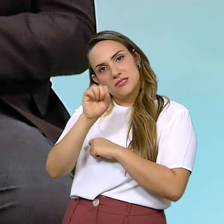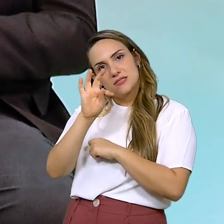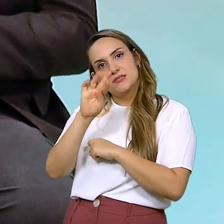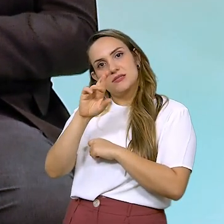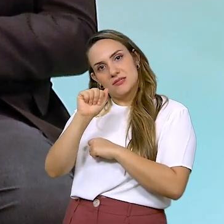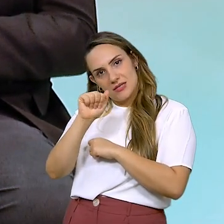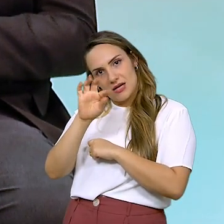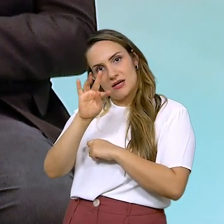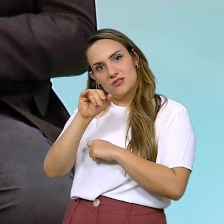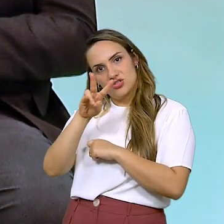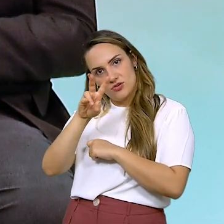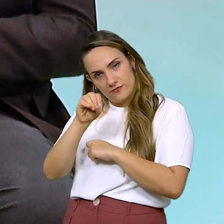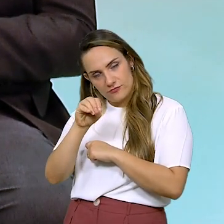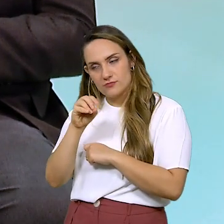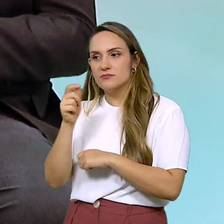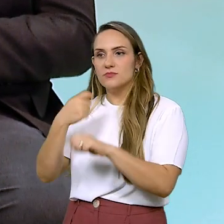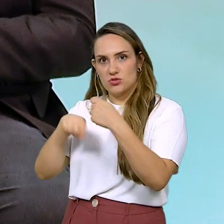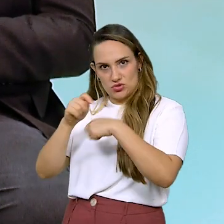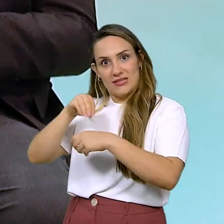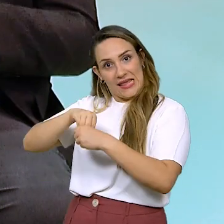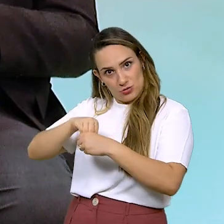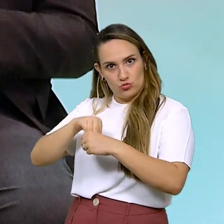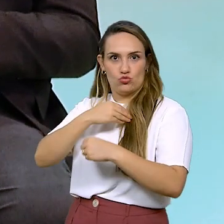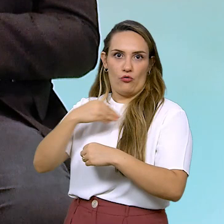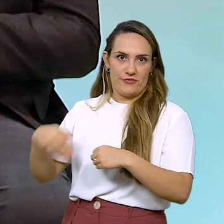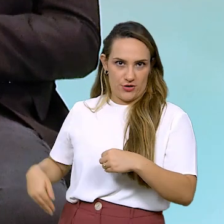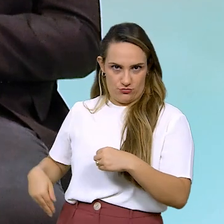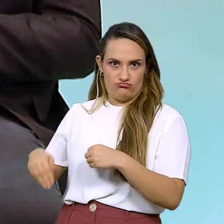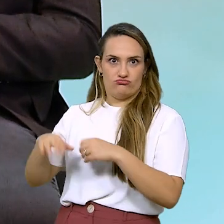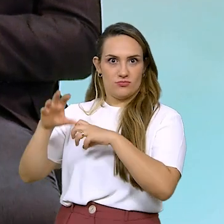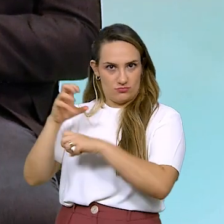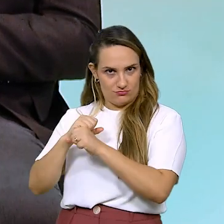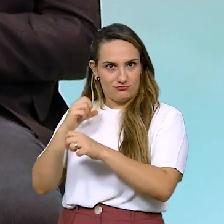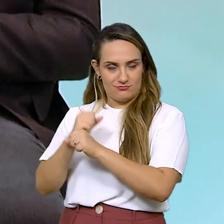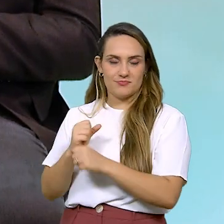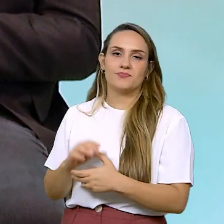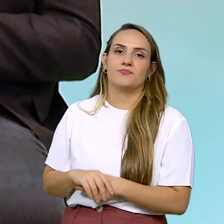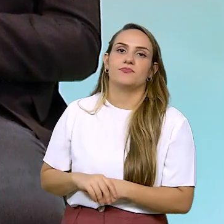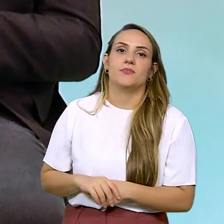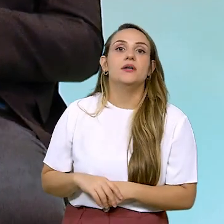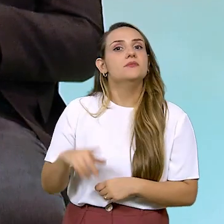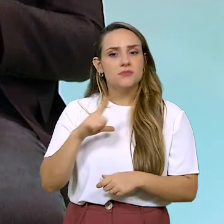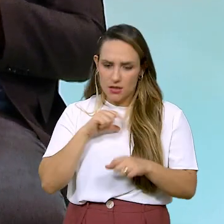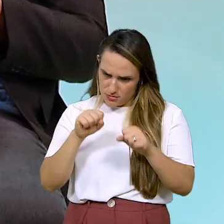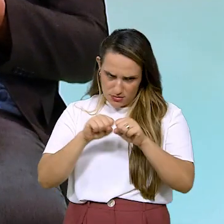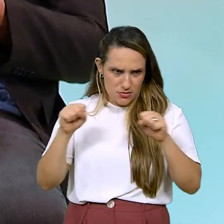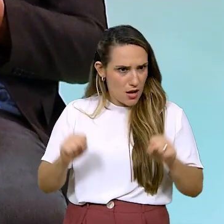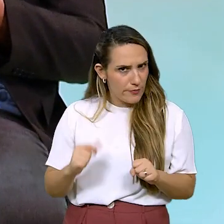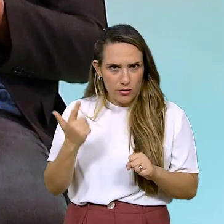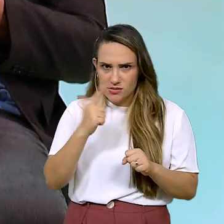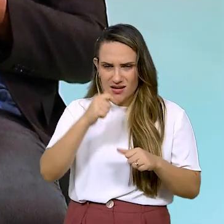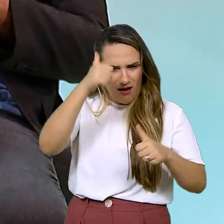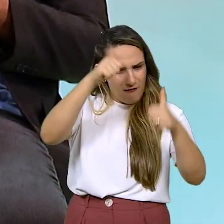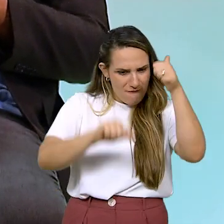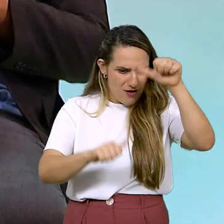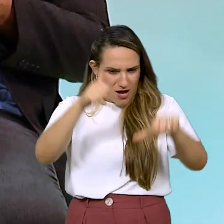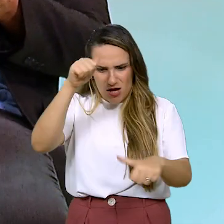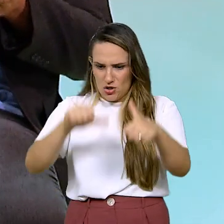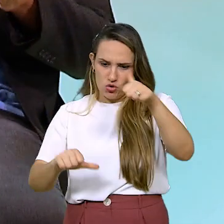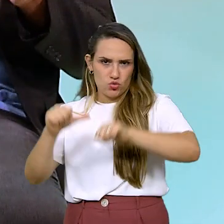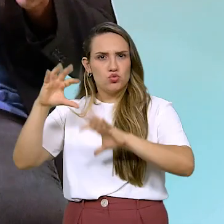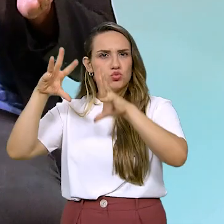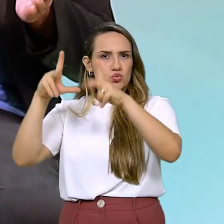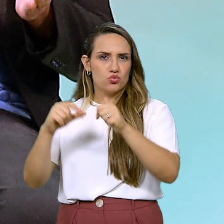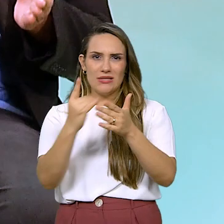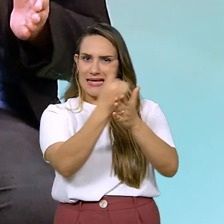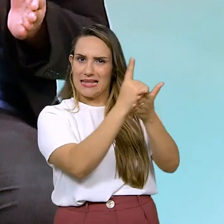seguinte: nós temos alguns sistemas hoje de inteligência artificial que conseguem fazer uma leitura de todas